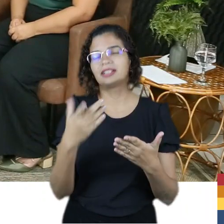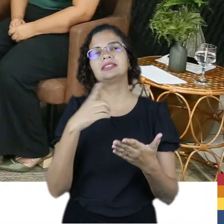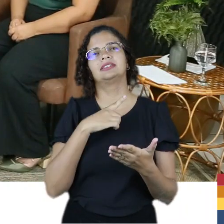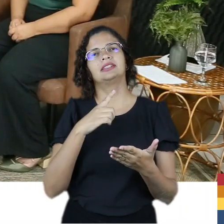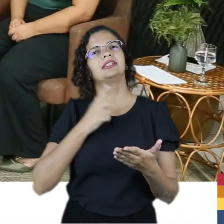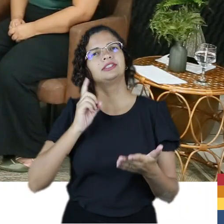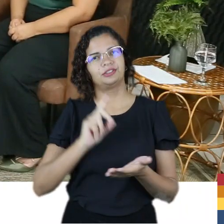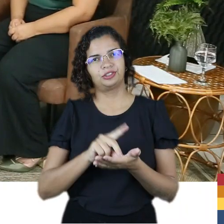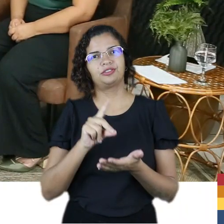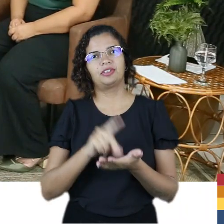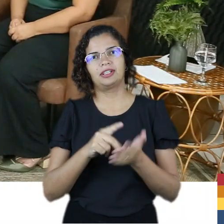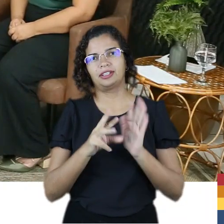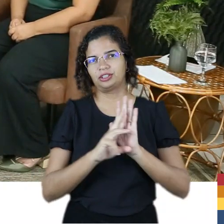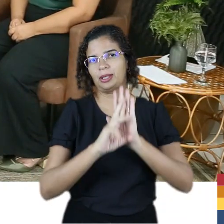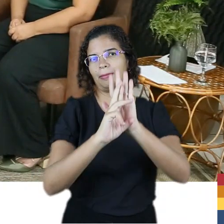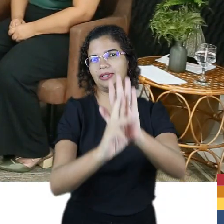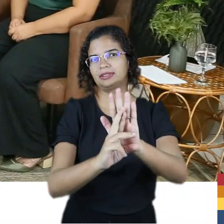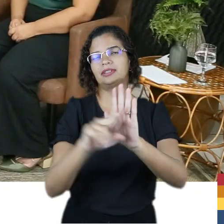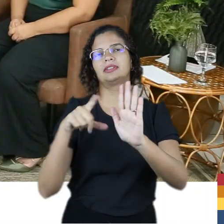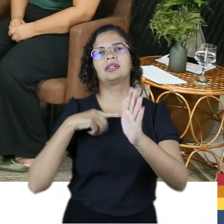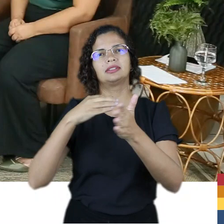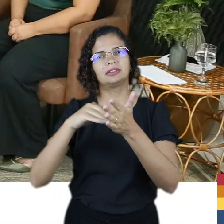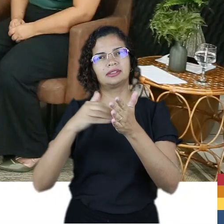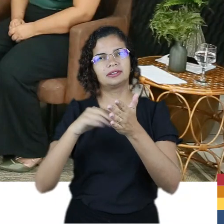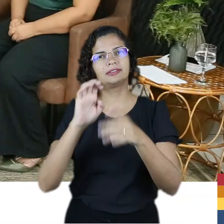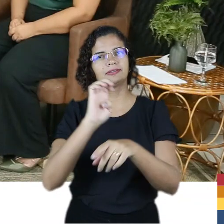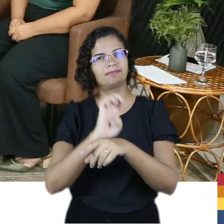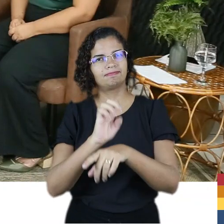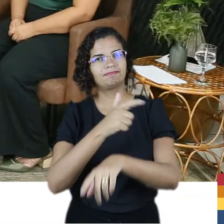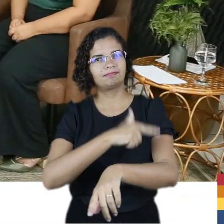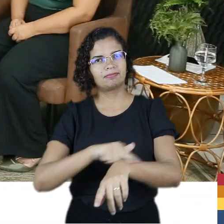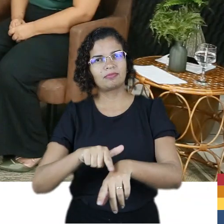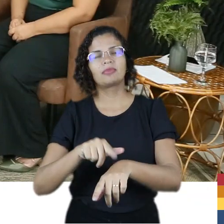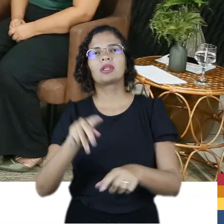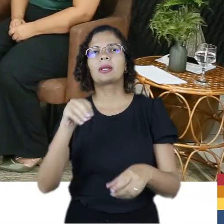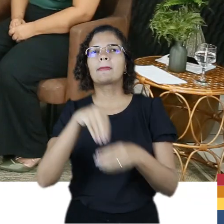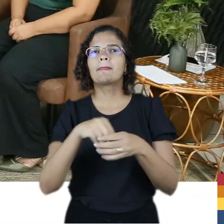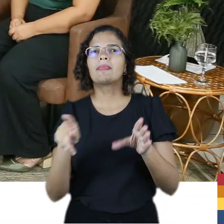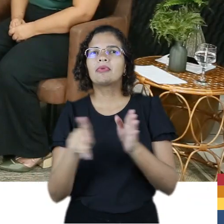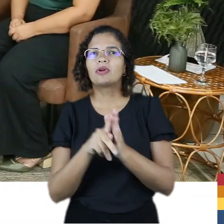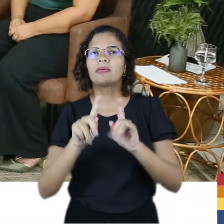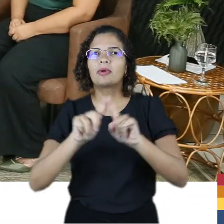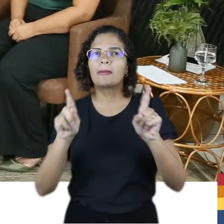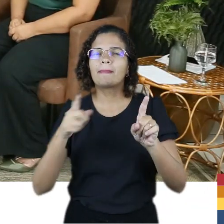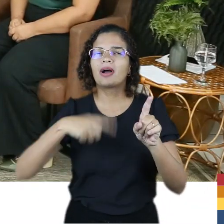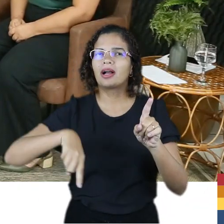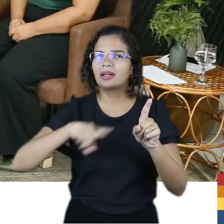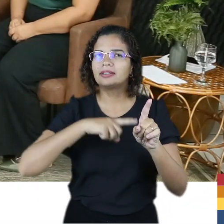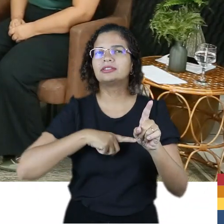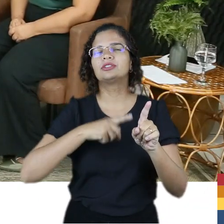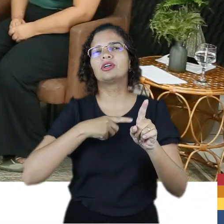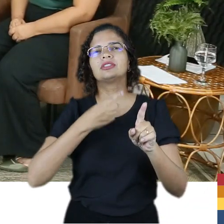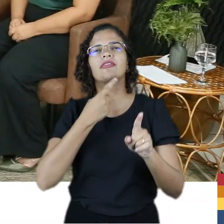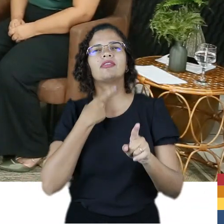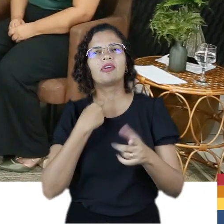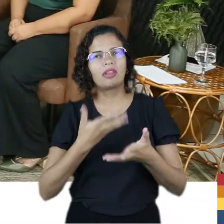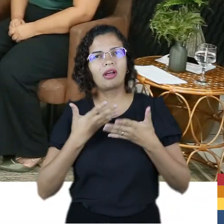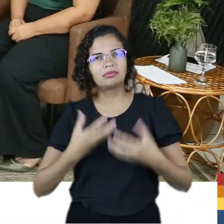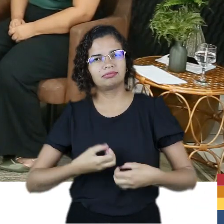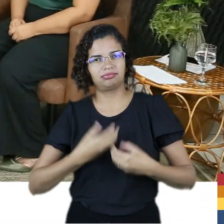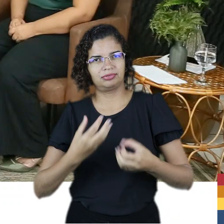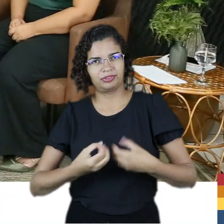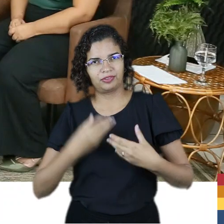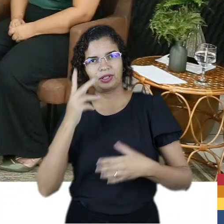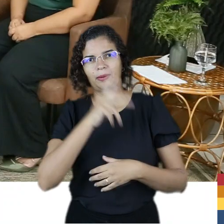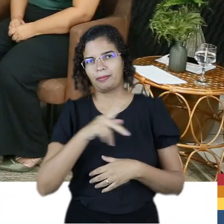Educação mas o nosso intuito realmente oferecer ofertar para os nossos estudantes para os nossos professores sempre o melhor então é com essas palavras